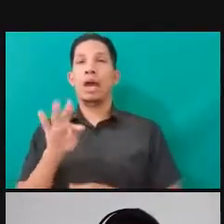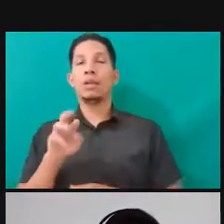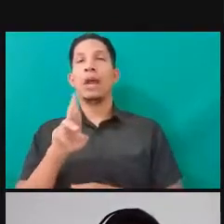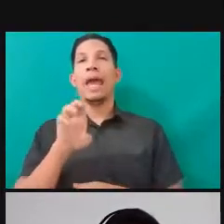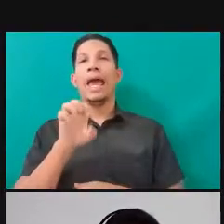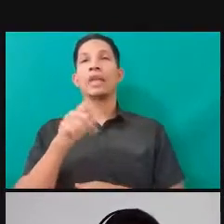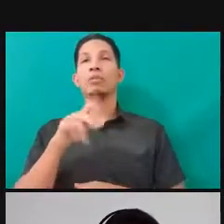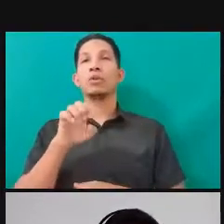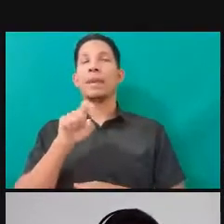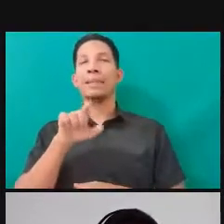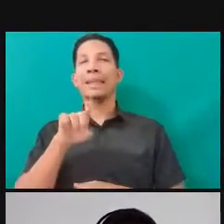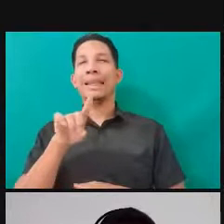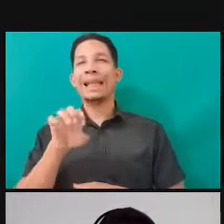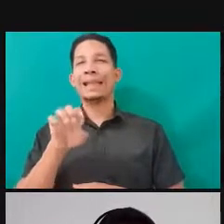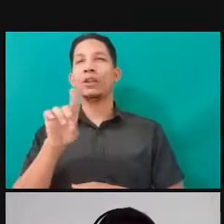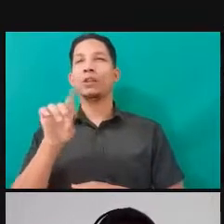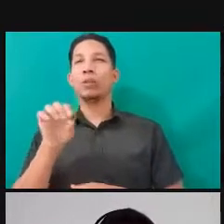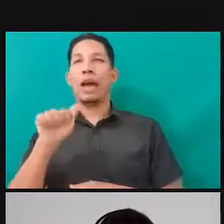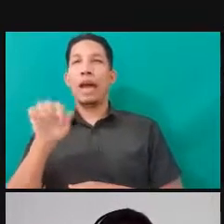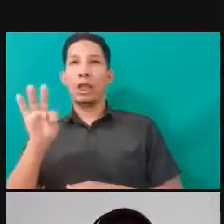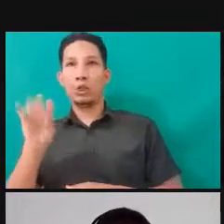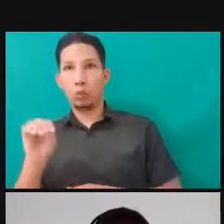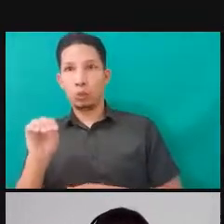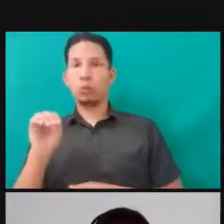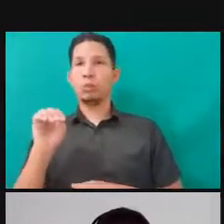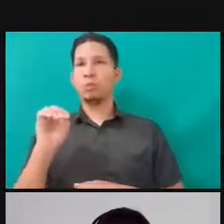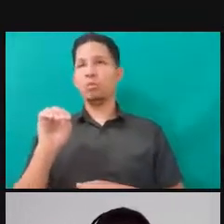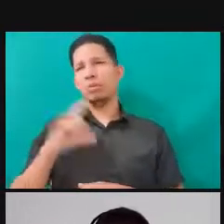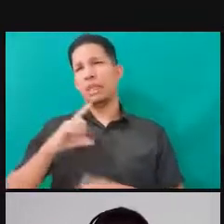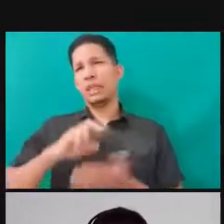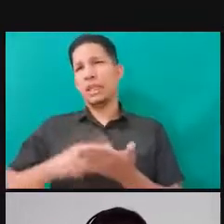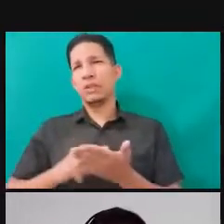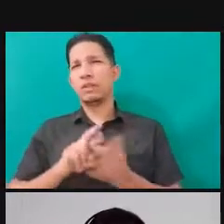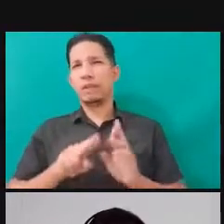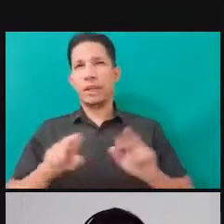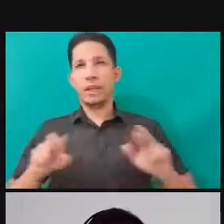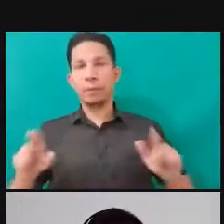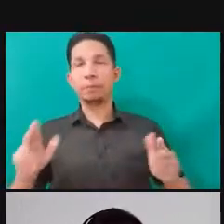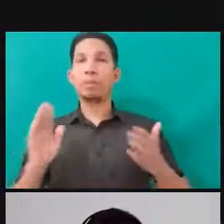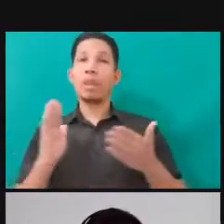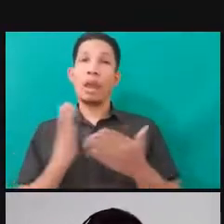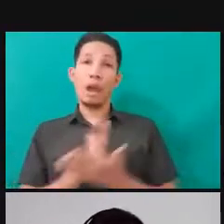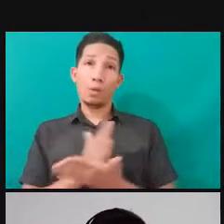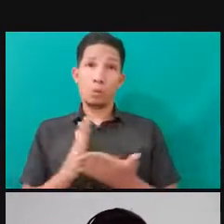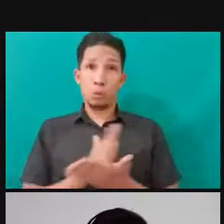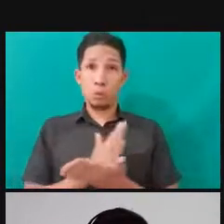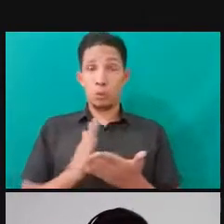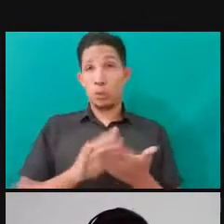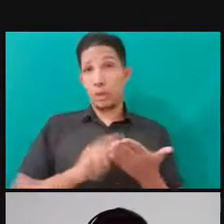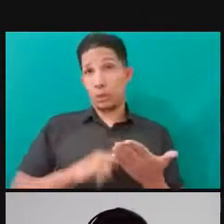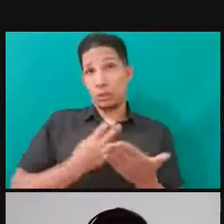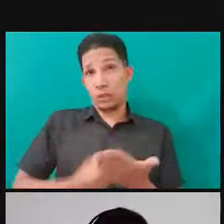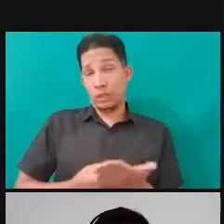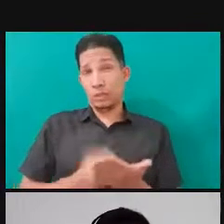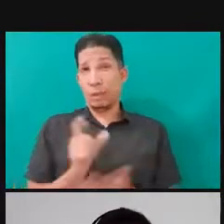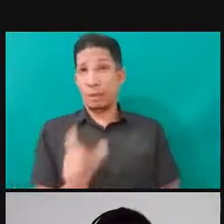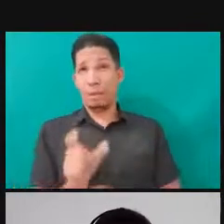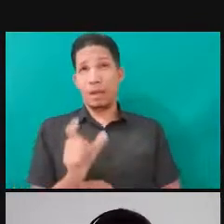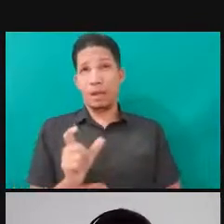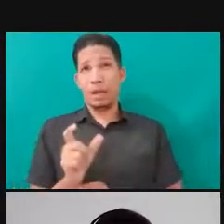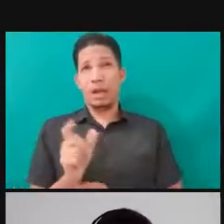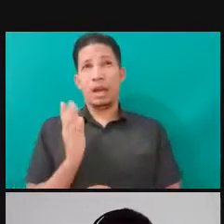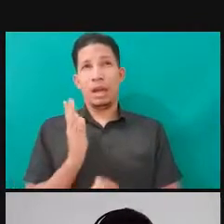várias línguas de formas diferentes. Então, em algumas traduções a gente vai achar